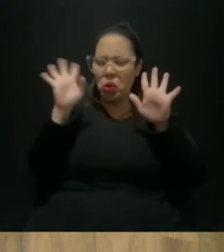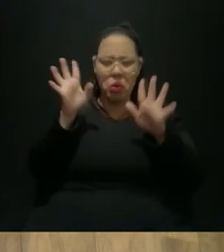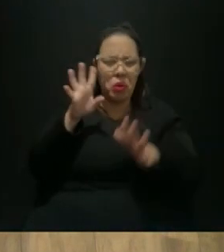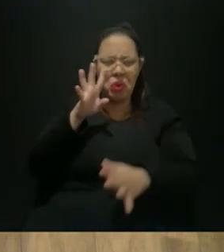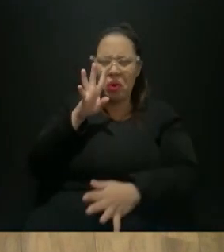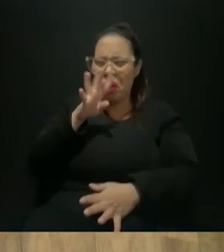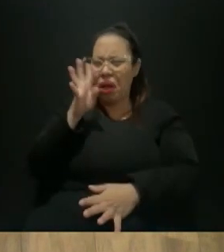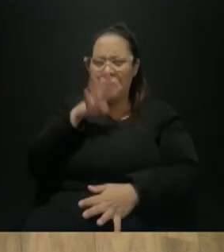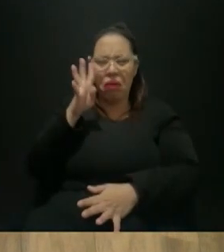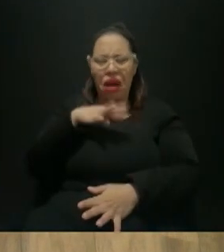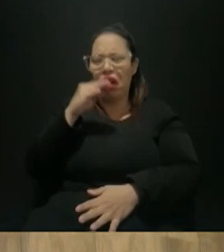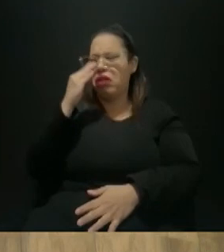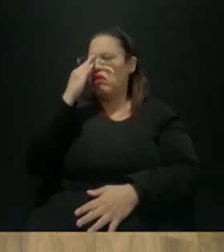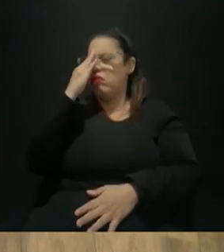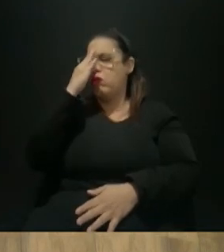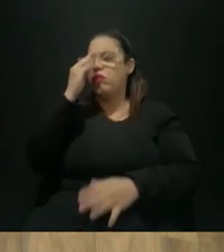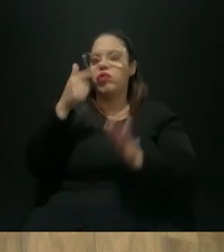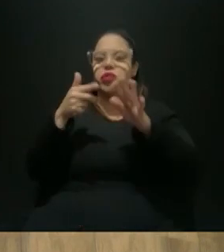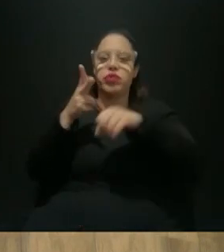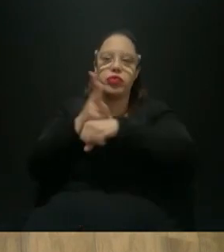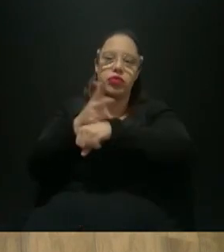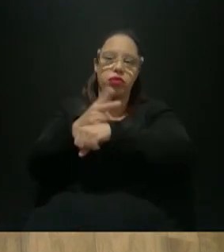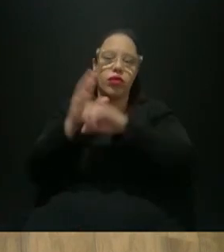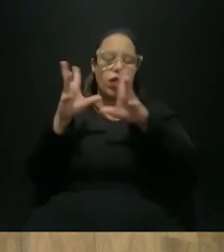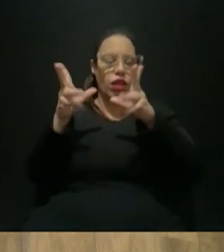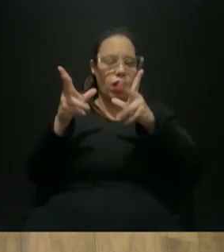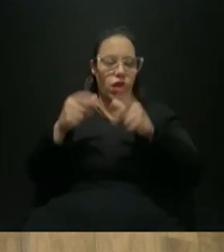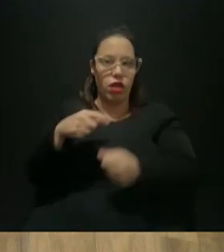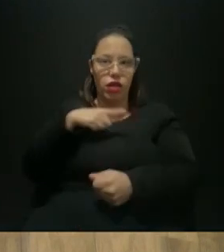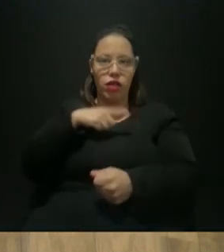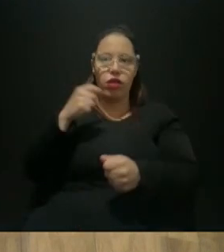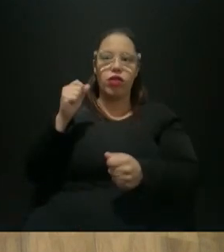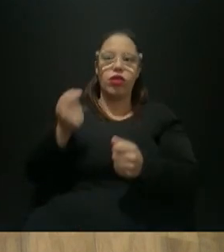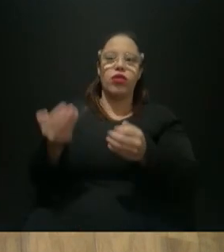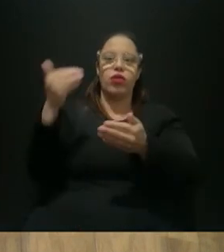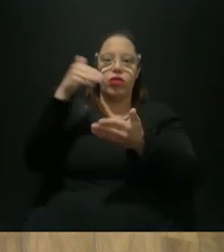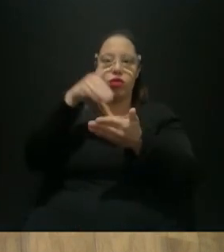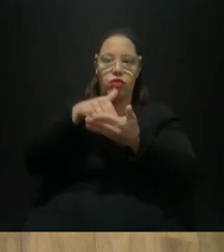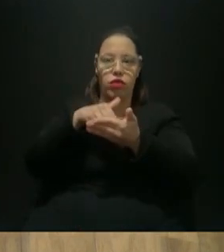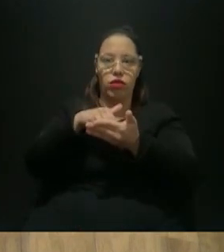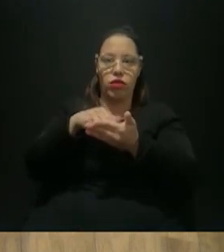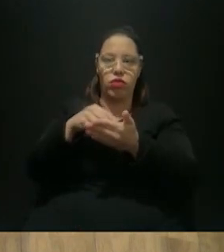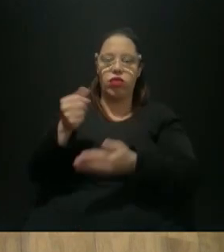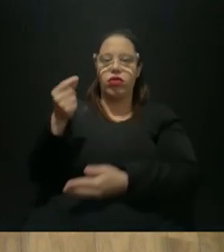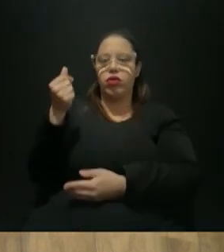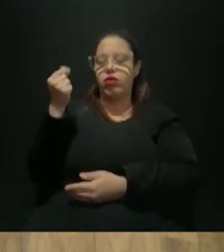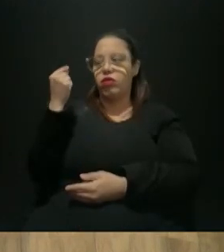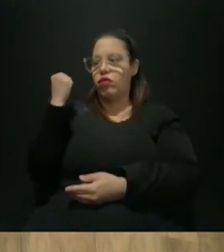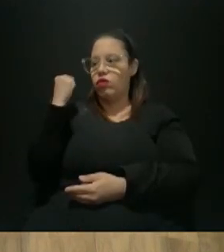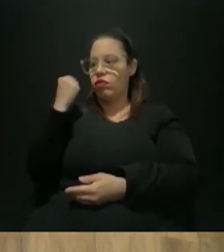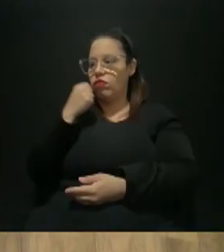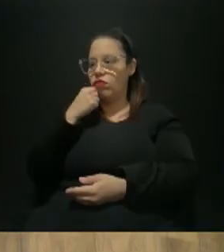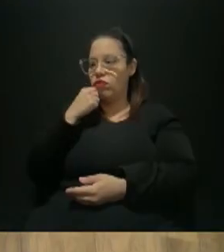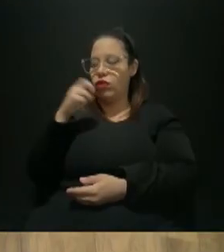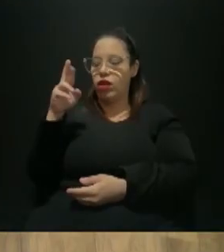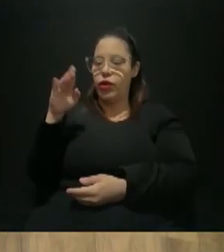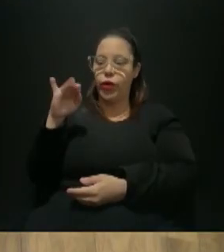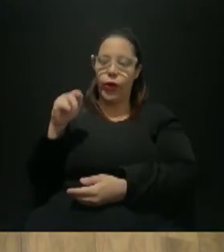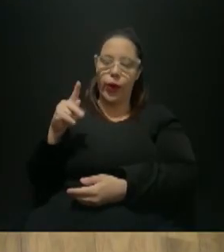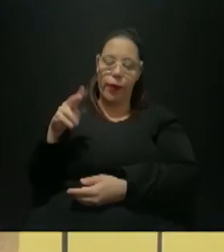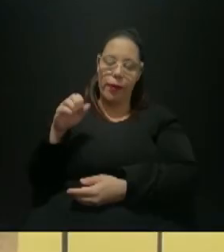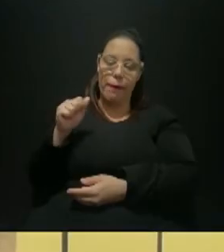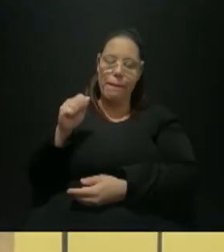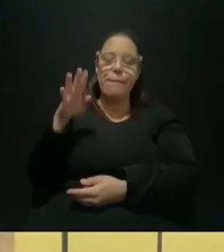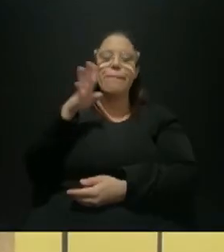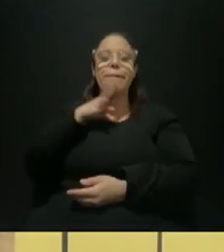Esses vídeos lá, eu tenho todos eles, eu trouxe de lá, eu estive lá há bastante tempo, na Europa, e conheço bem os vídeos de Harvard,